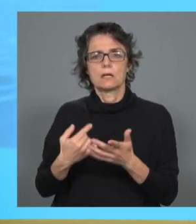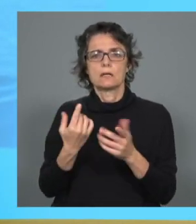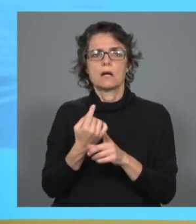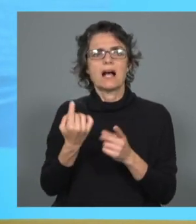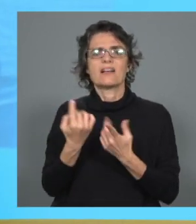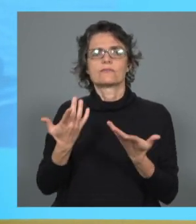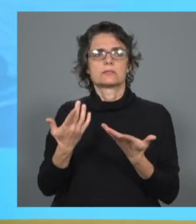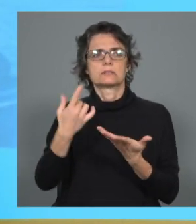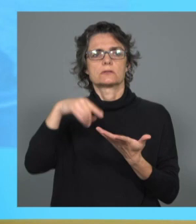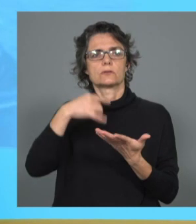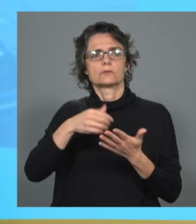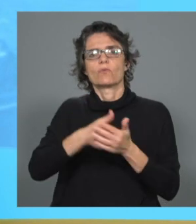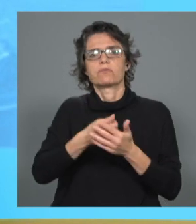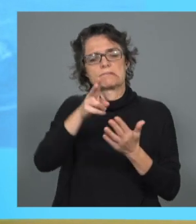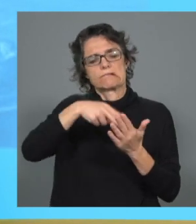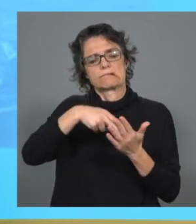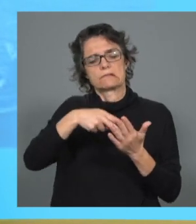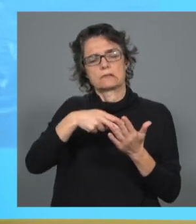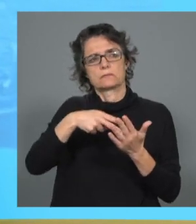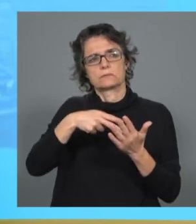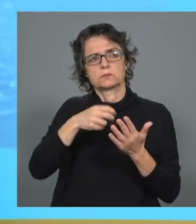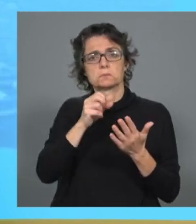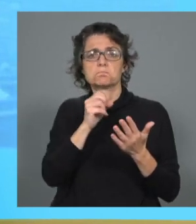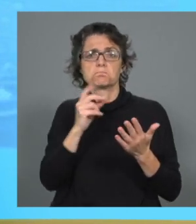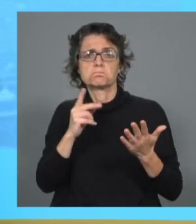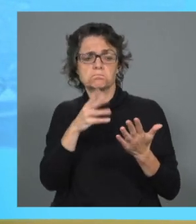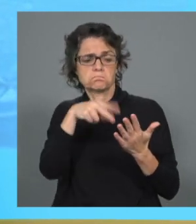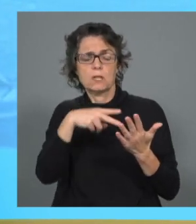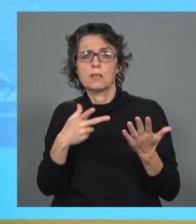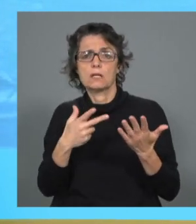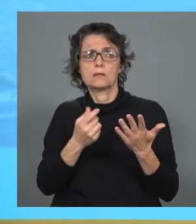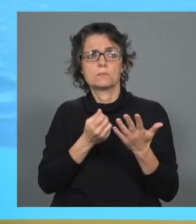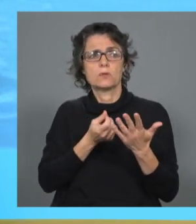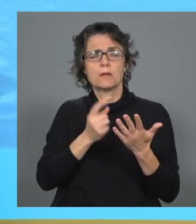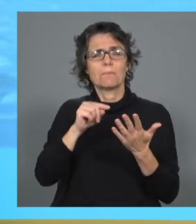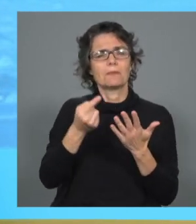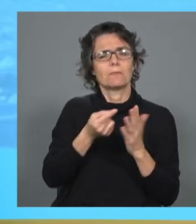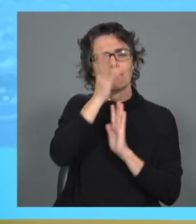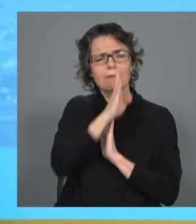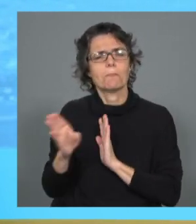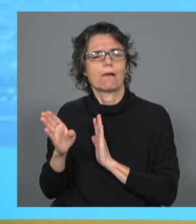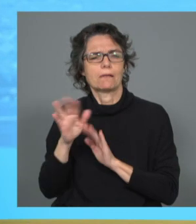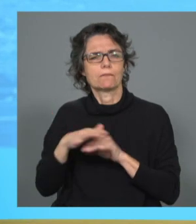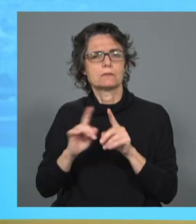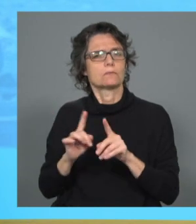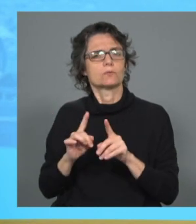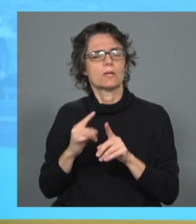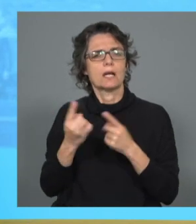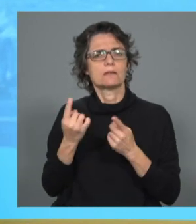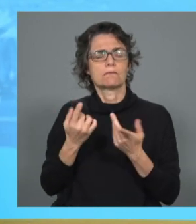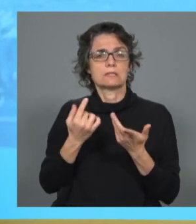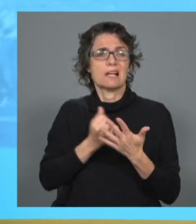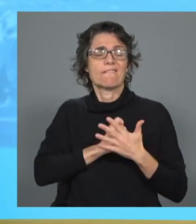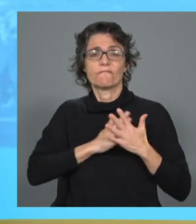da escuta da palavra, passar da nossa fé, daquilo que vivemos no contexto da nossa comunidade, da